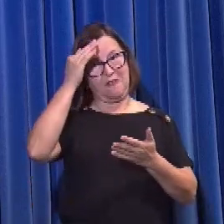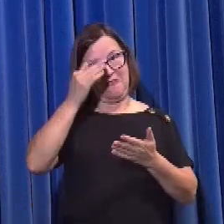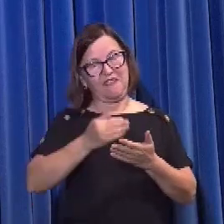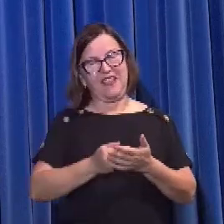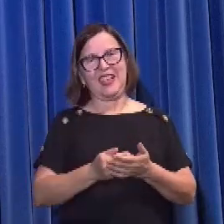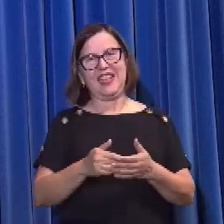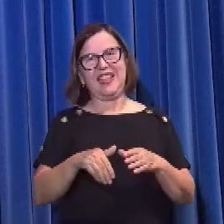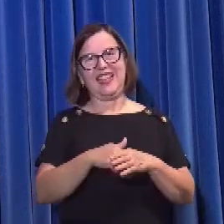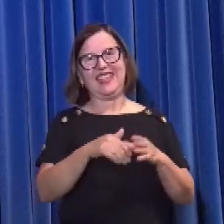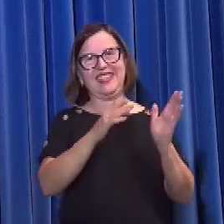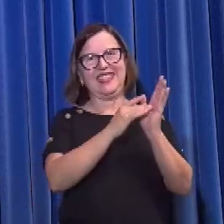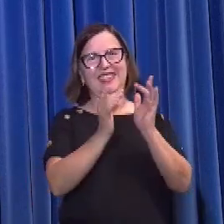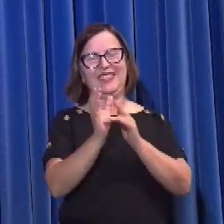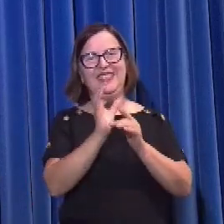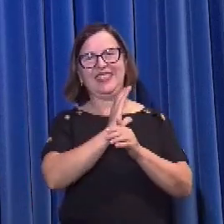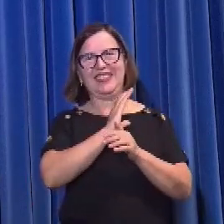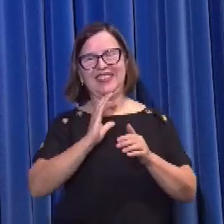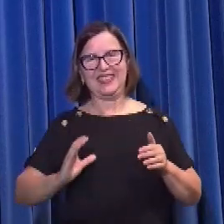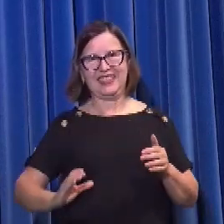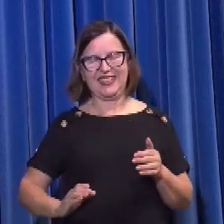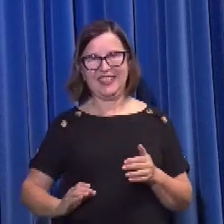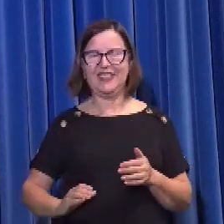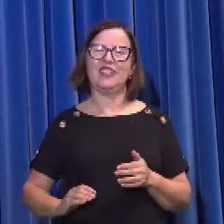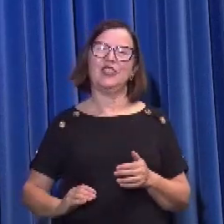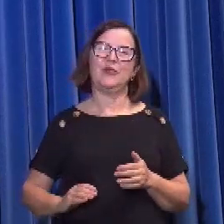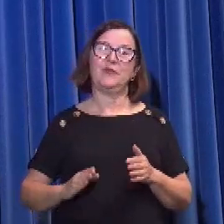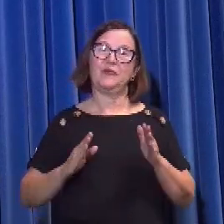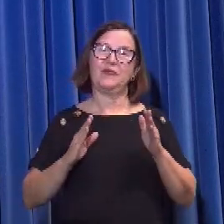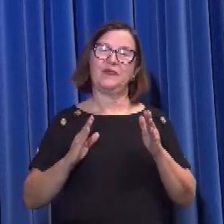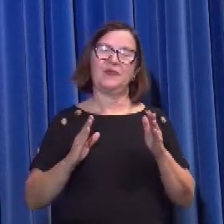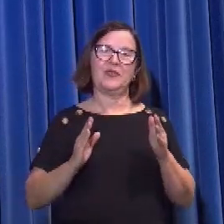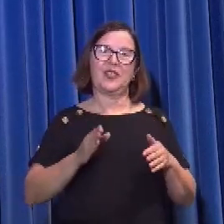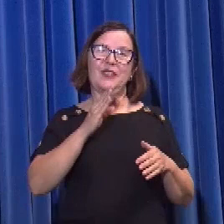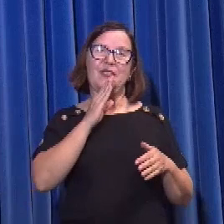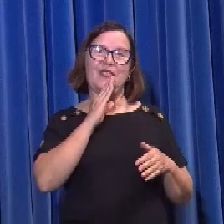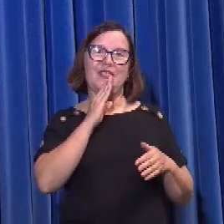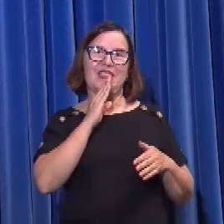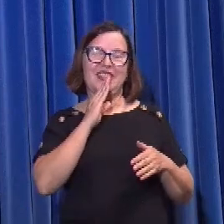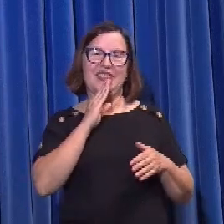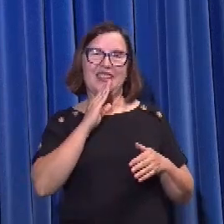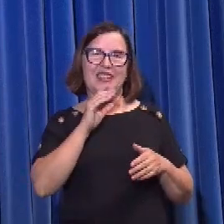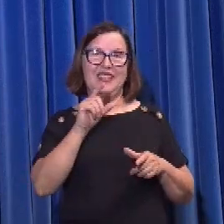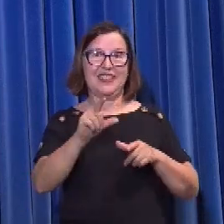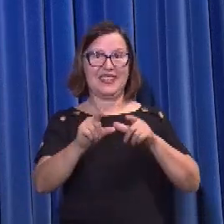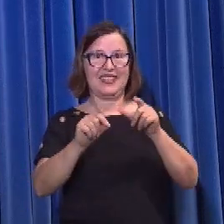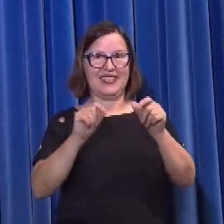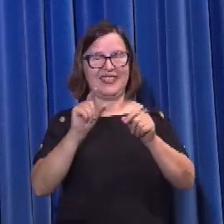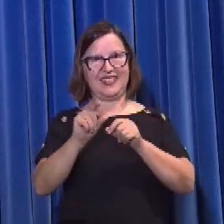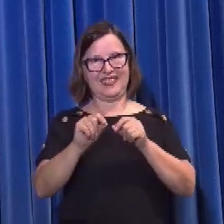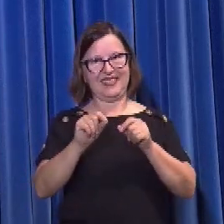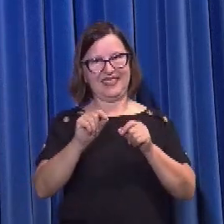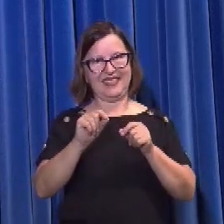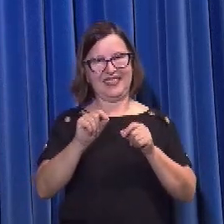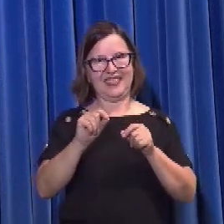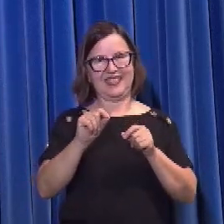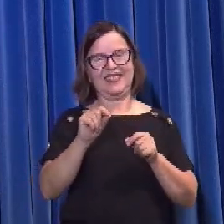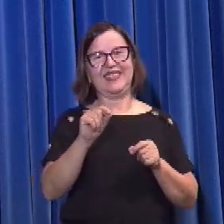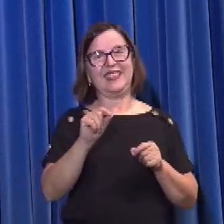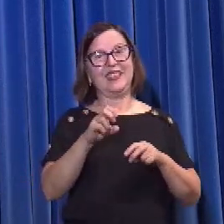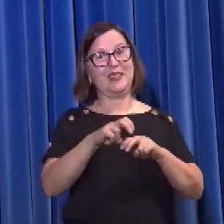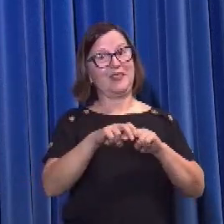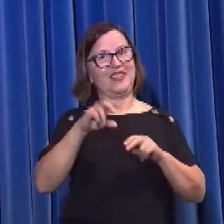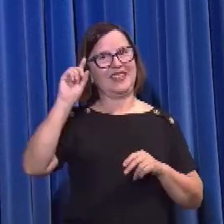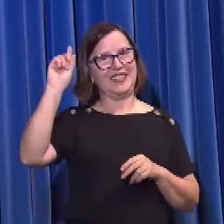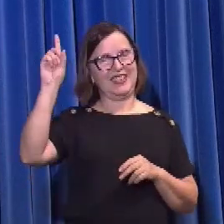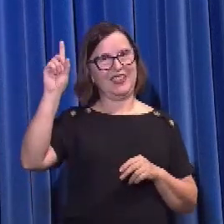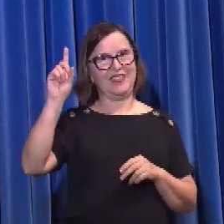que foram conhecidos de antemão e predestinados à fé por Deus, desde a eternidade passada, tendo